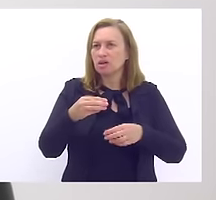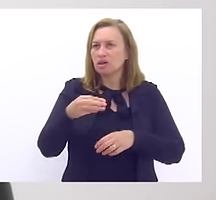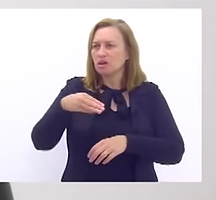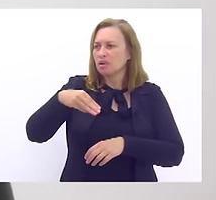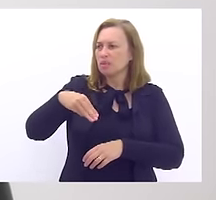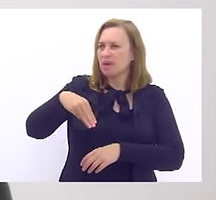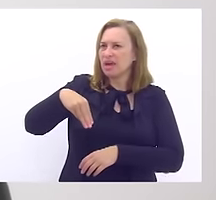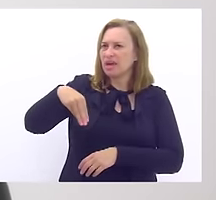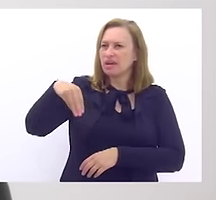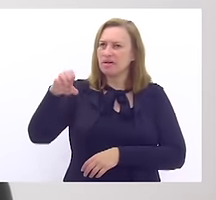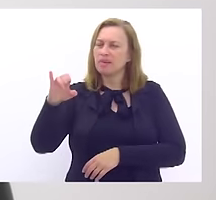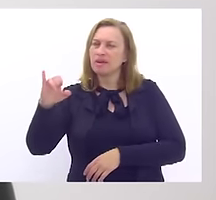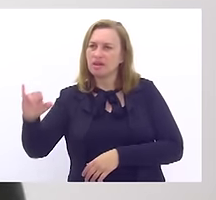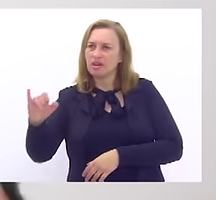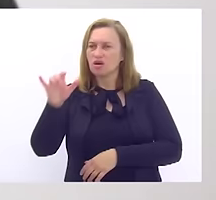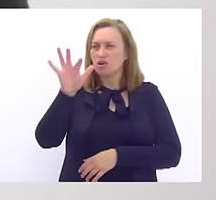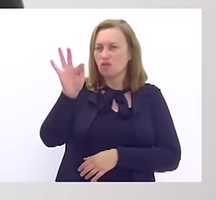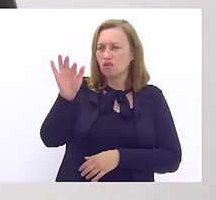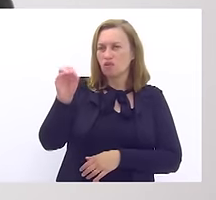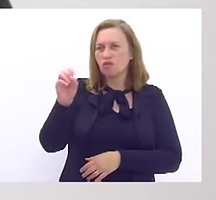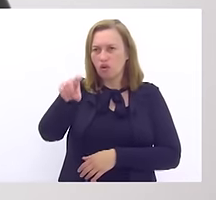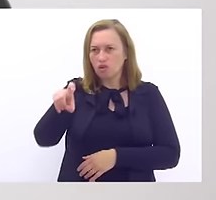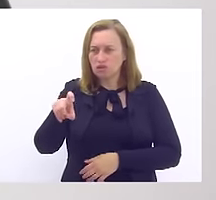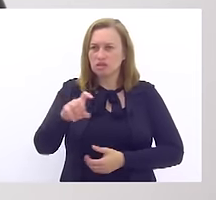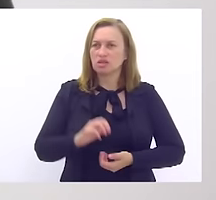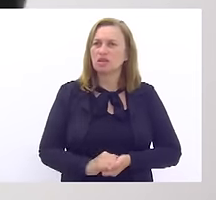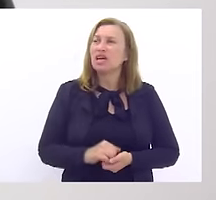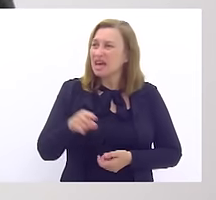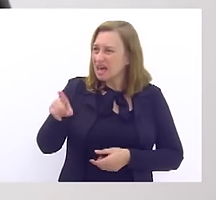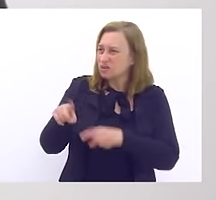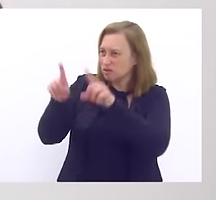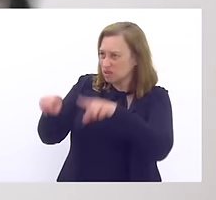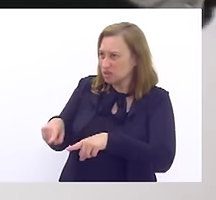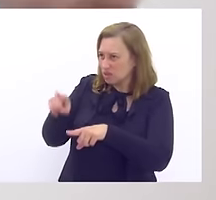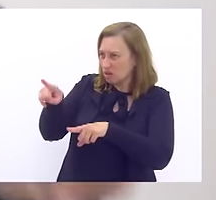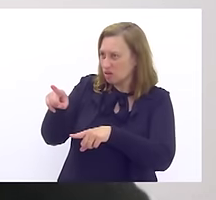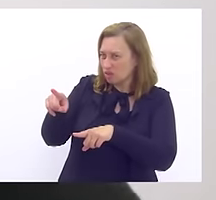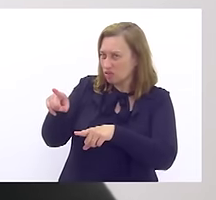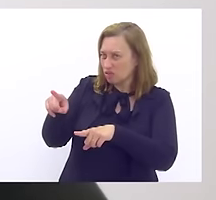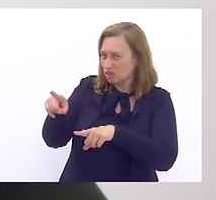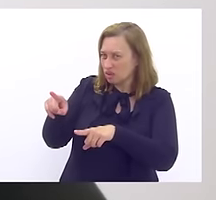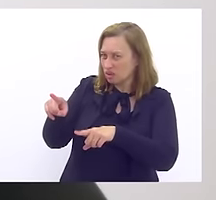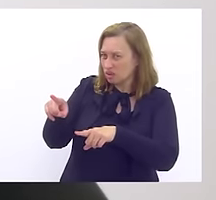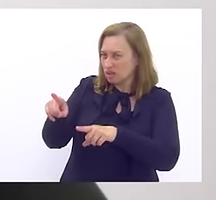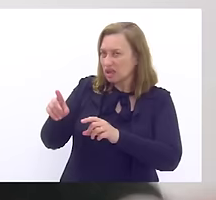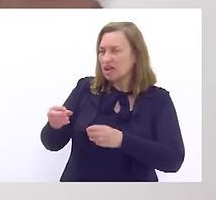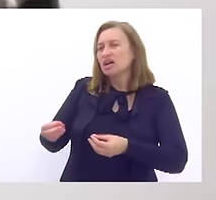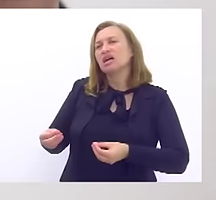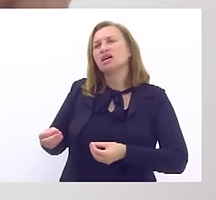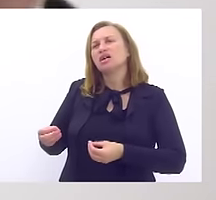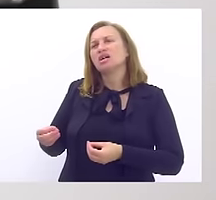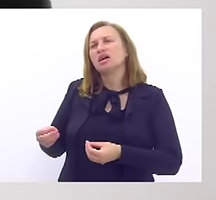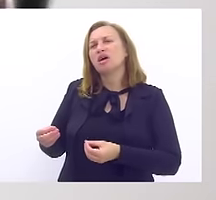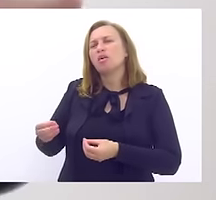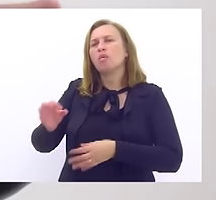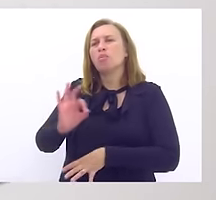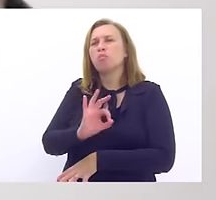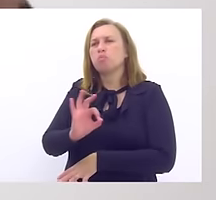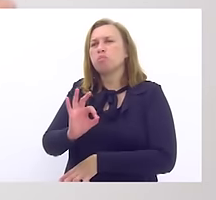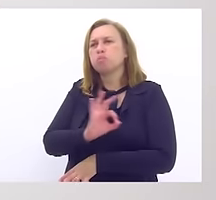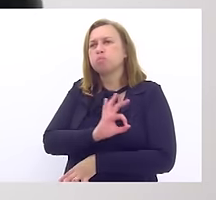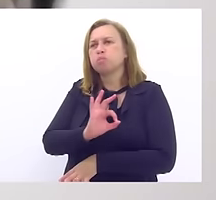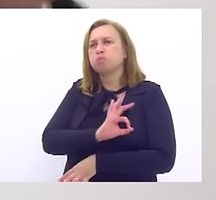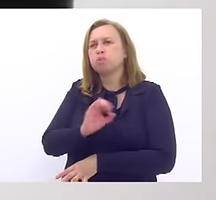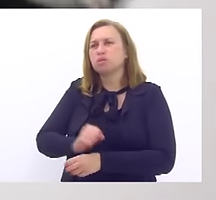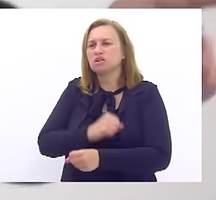você tem conhecimento disso esse mesmo funcionário que a senhora poder de polícia para lacar o carro dos outros contratado pela empresa forte